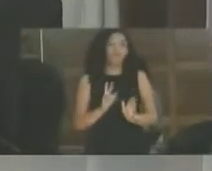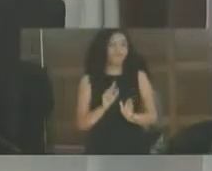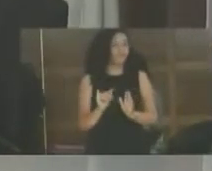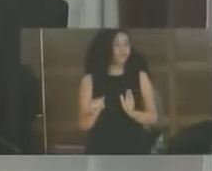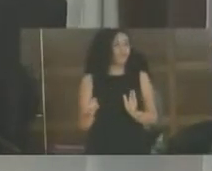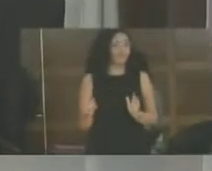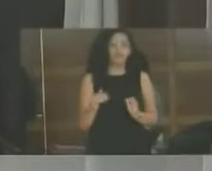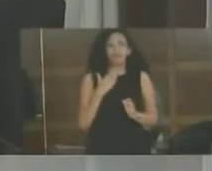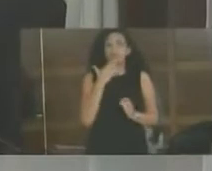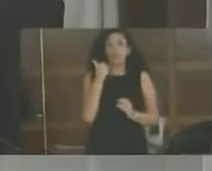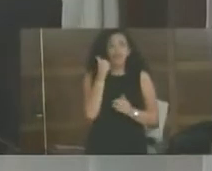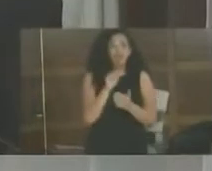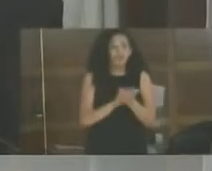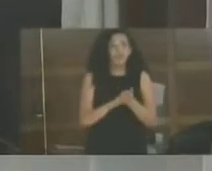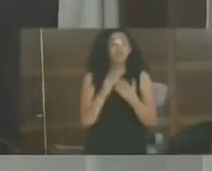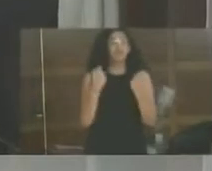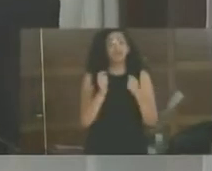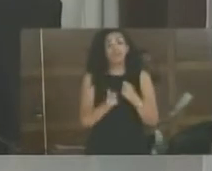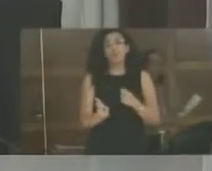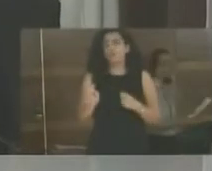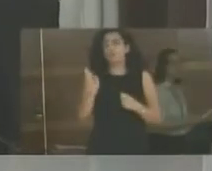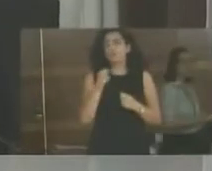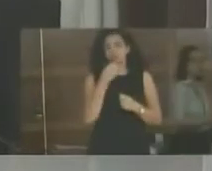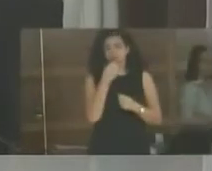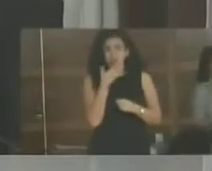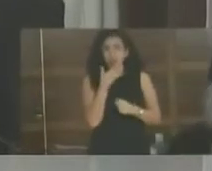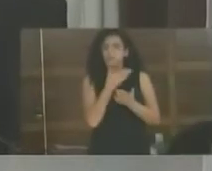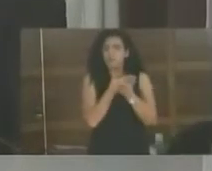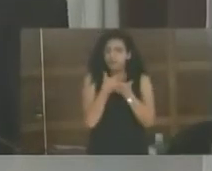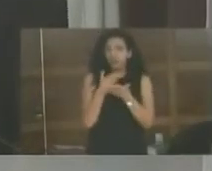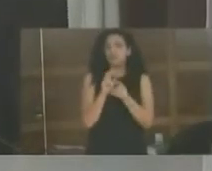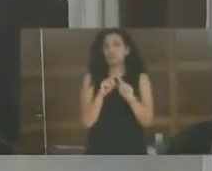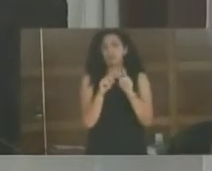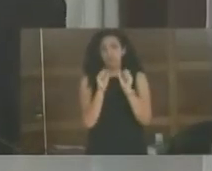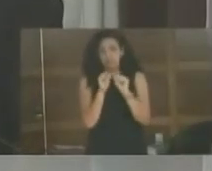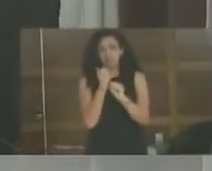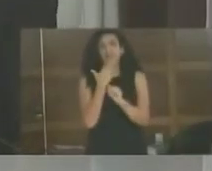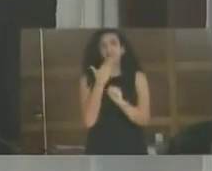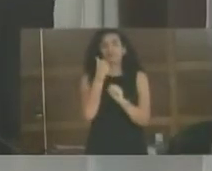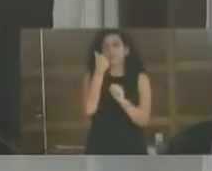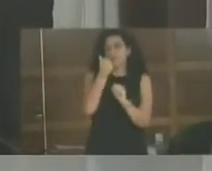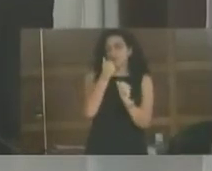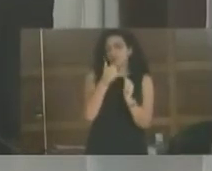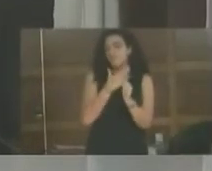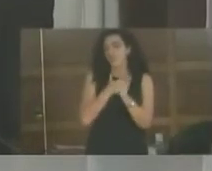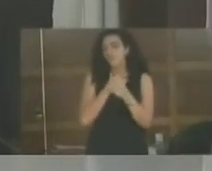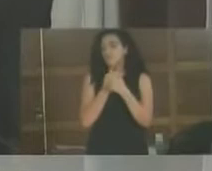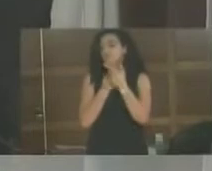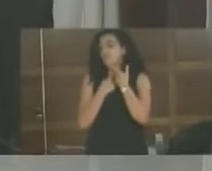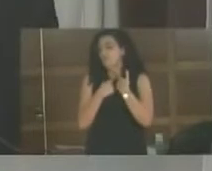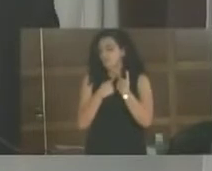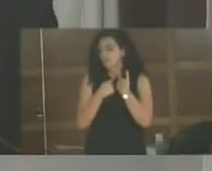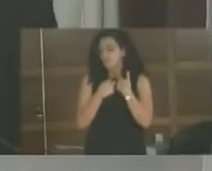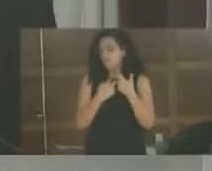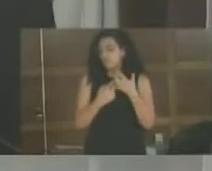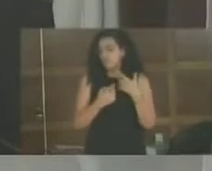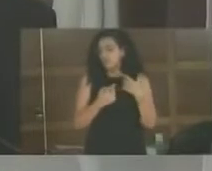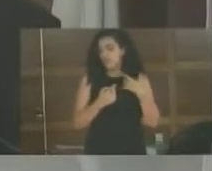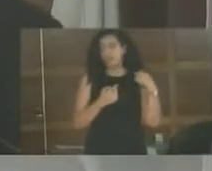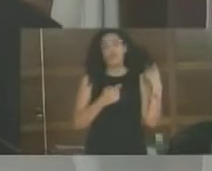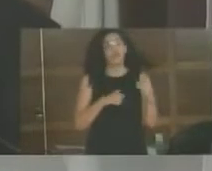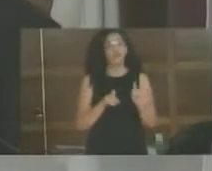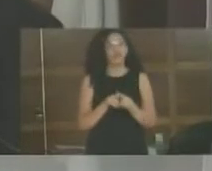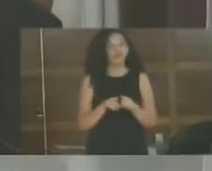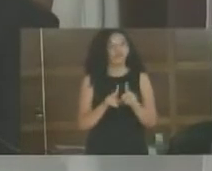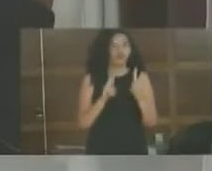gente precisa de que continue. Está ficando bom, mas pode melhorar. Então é isso que eu quero aqui, é o meu desejo, né?